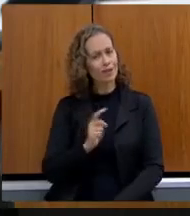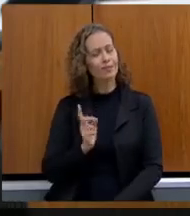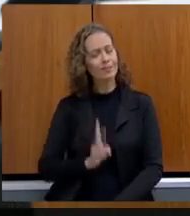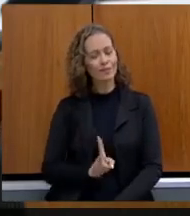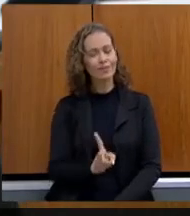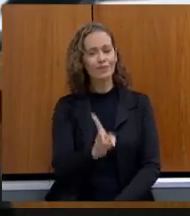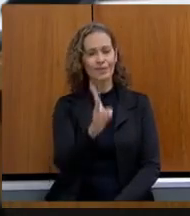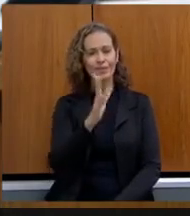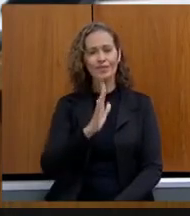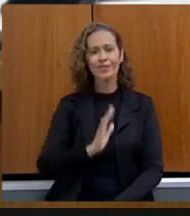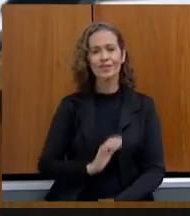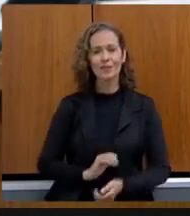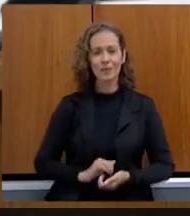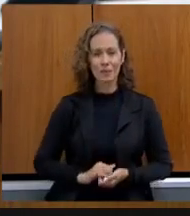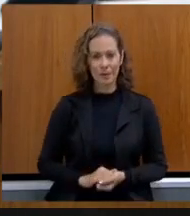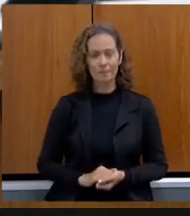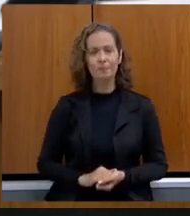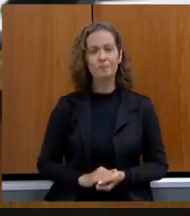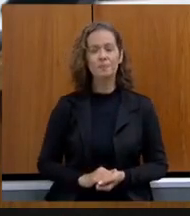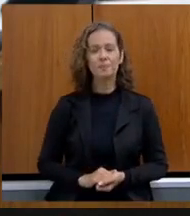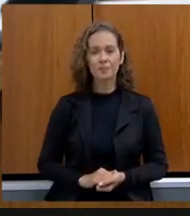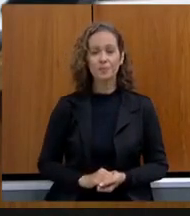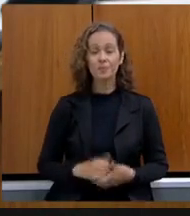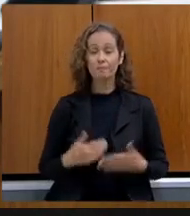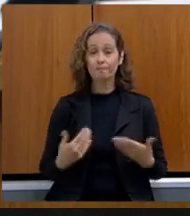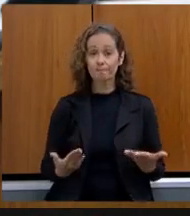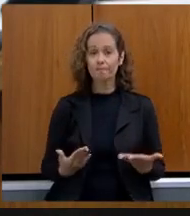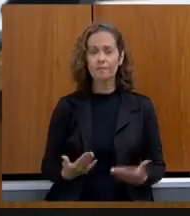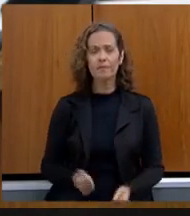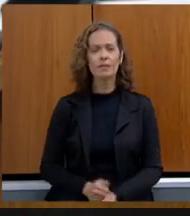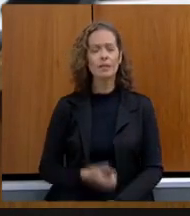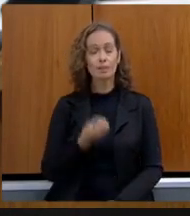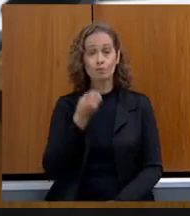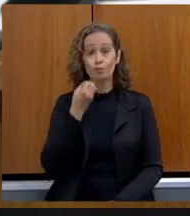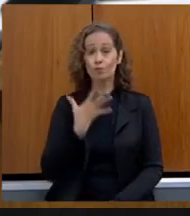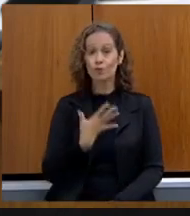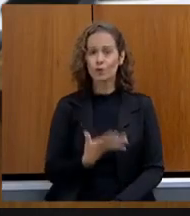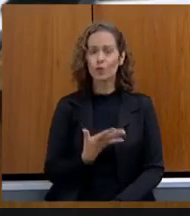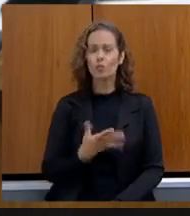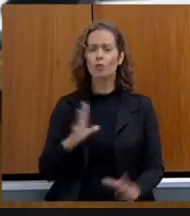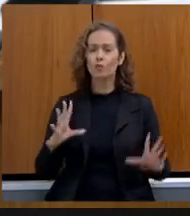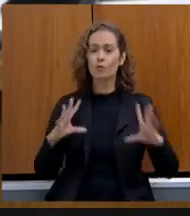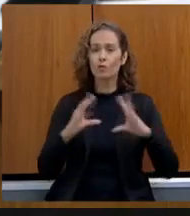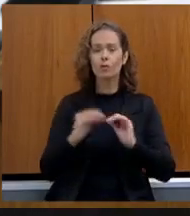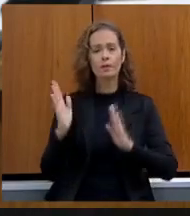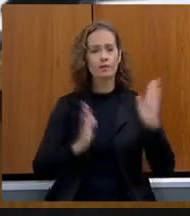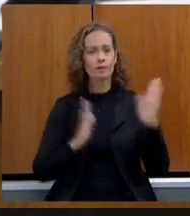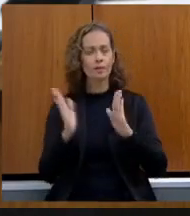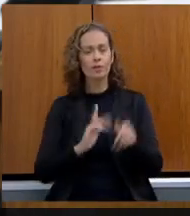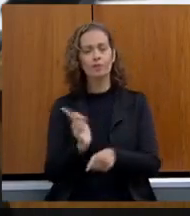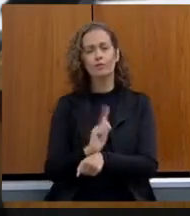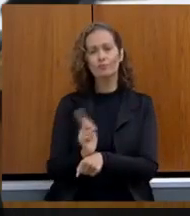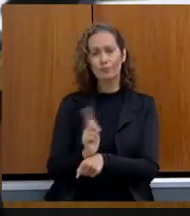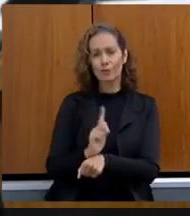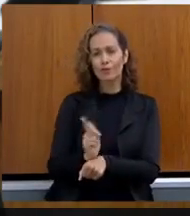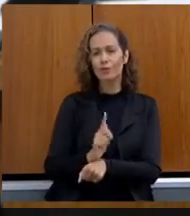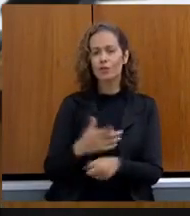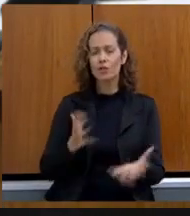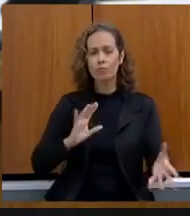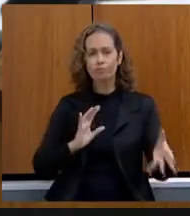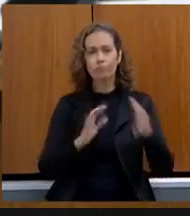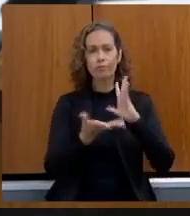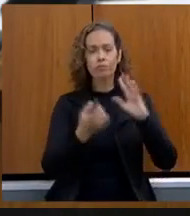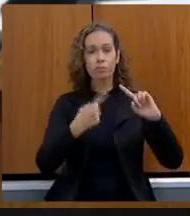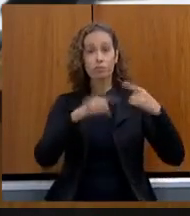seguir vai ser vai ser muito muito positivo É concluir esse período de gestão com uma grande